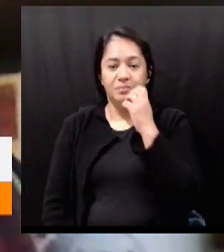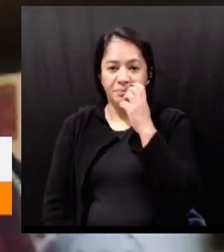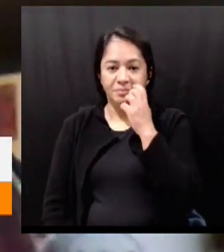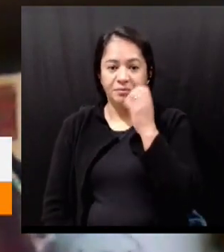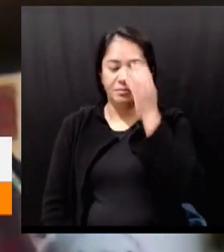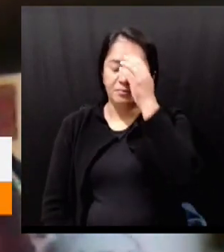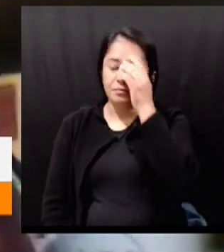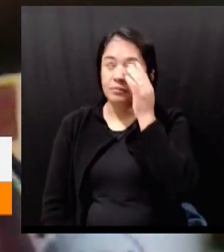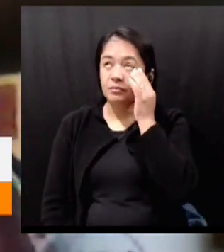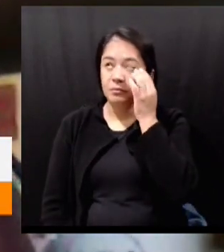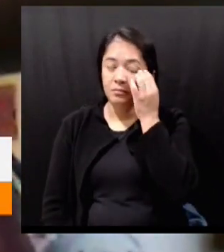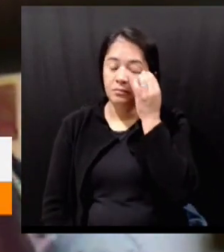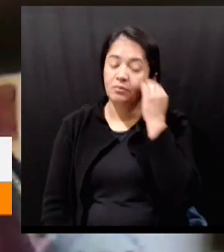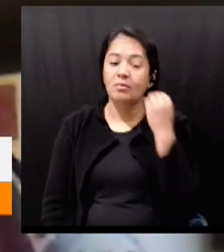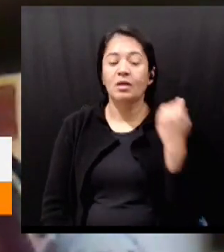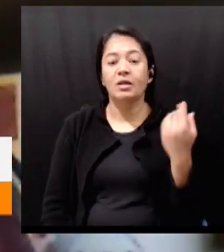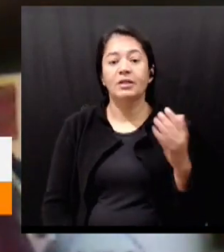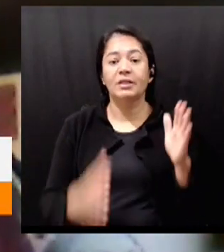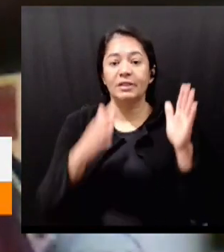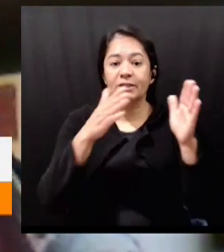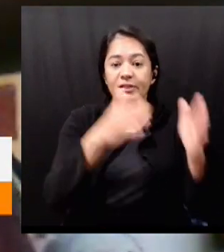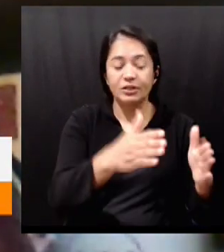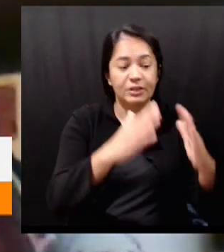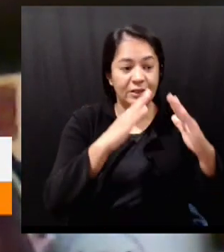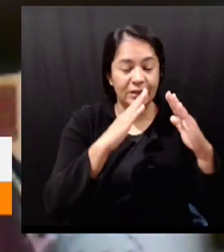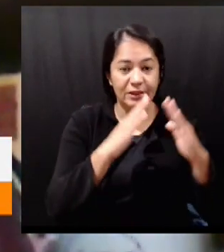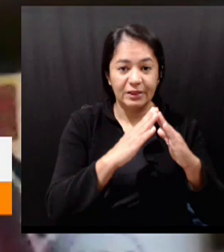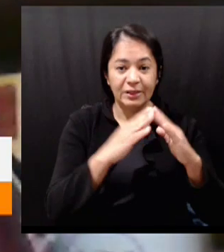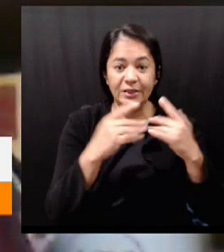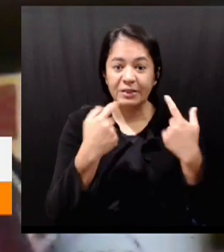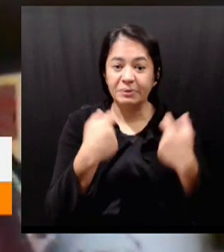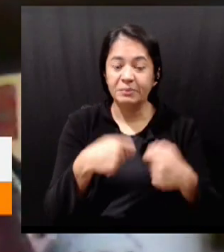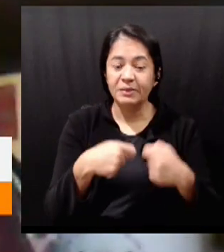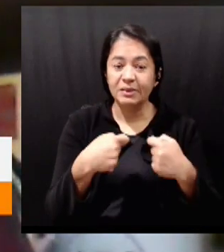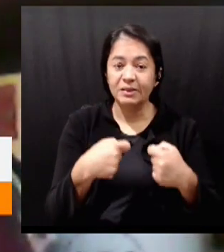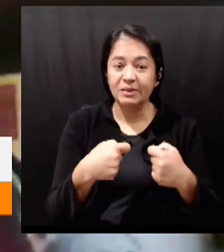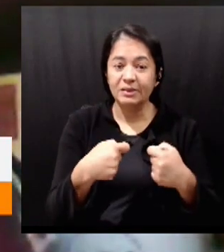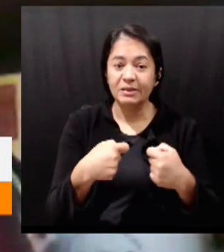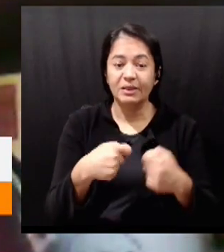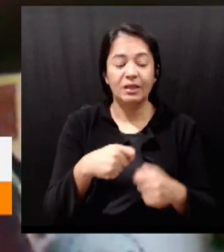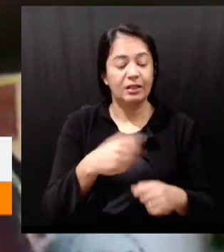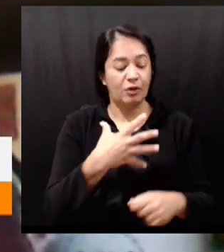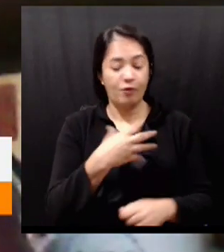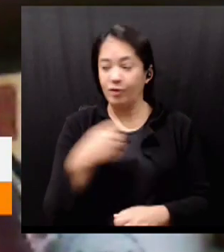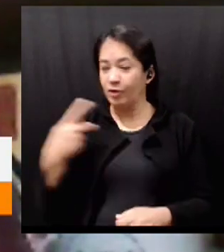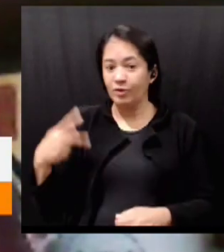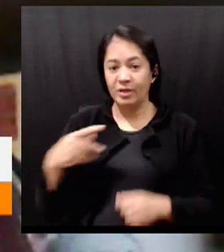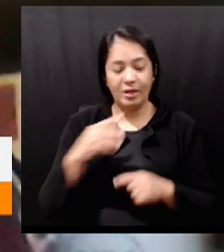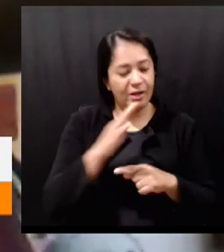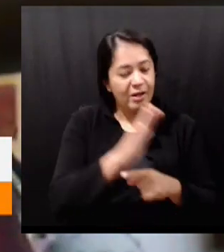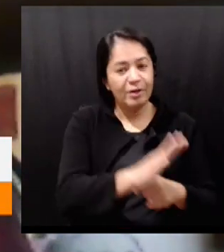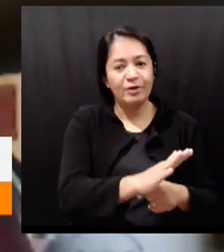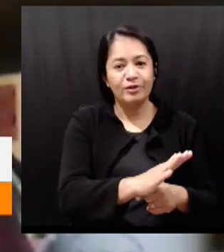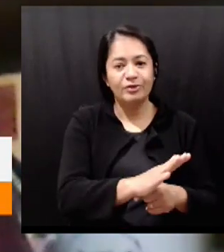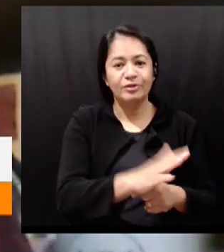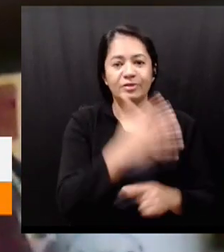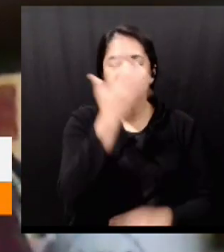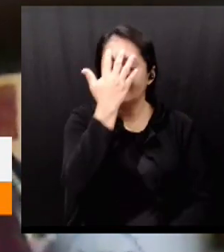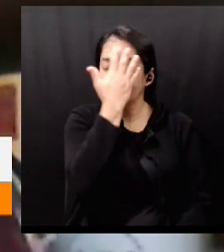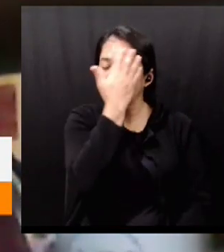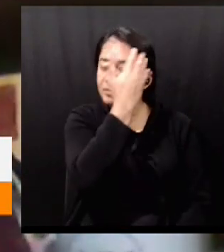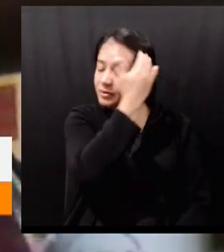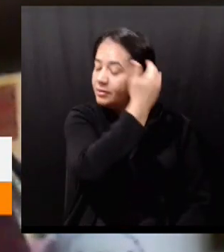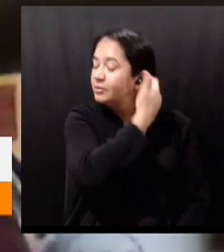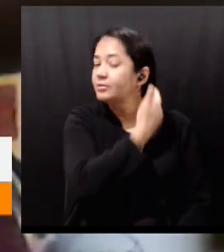E quando ela chega em casa que ela precisa auxiliar o filho, a filha, tarefa, ela não